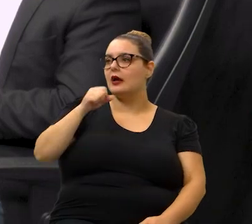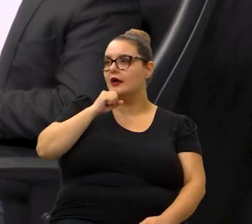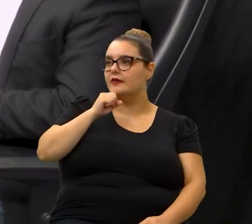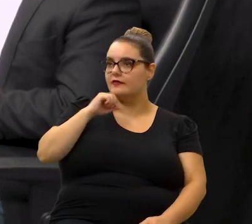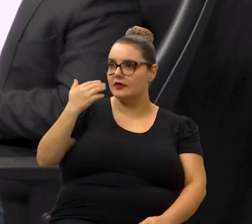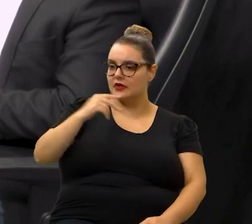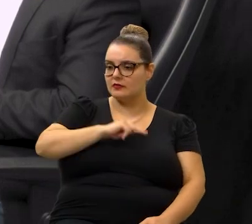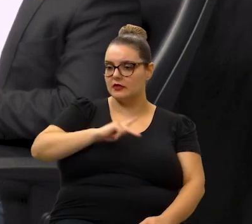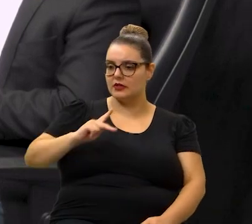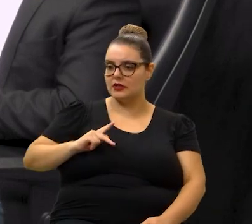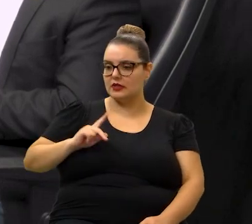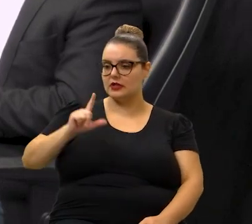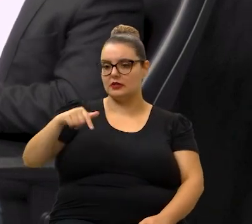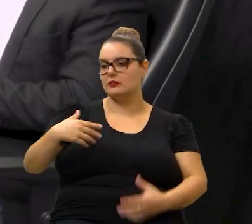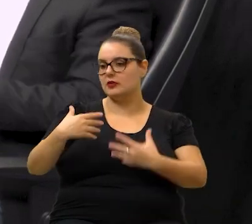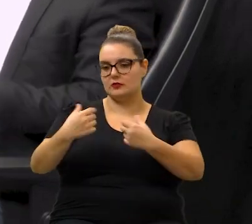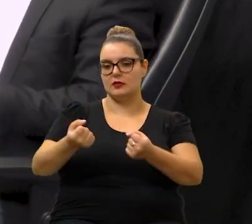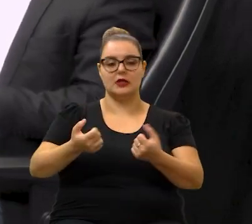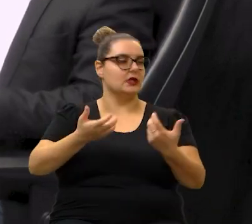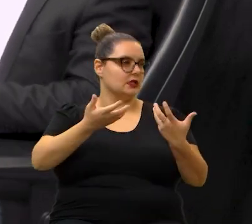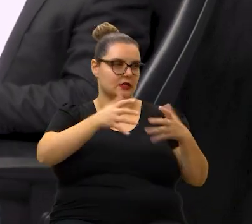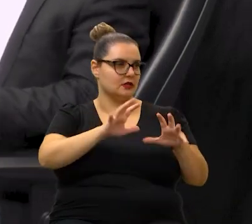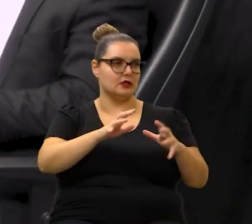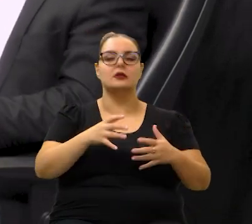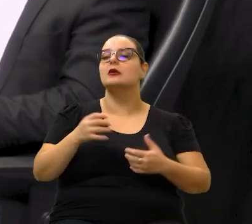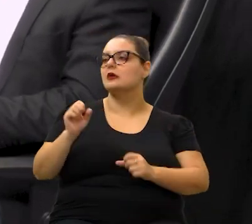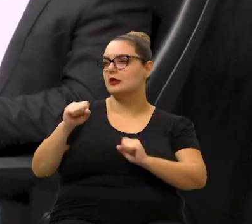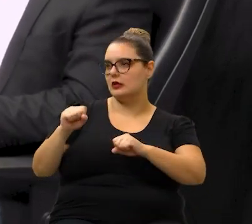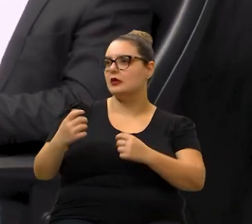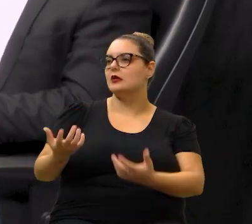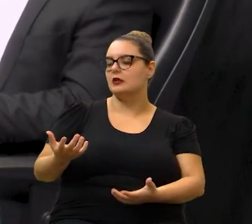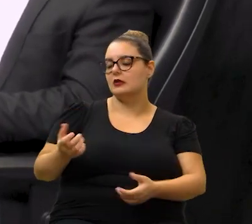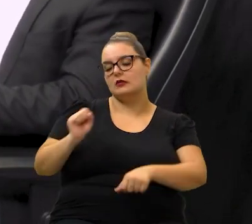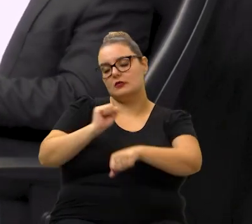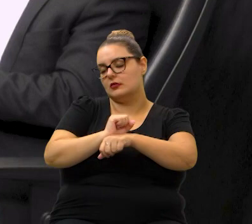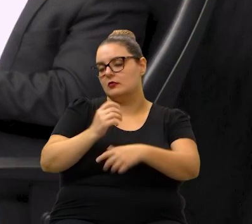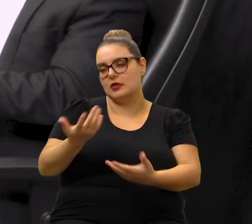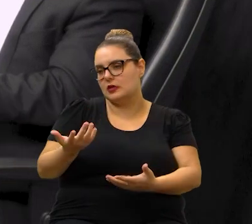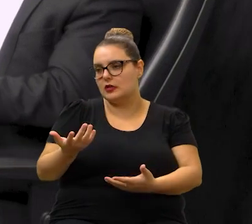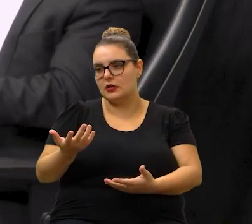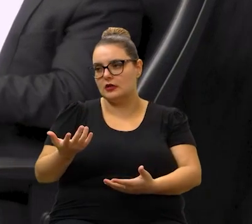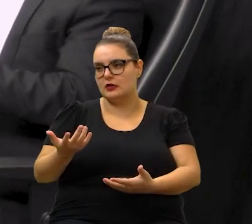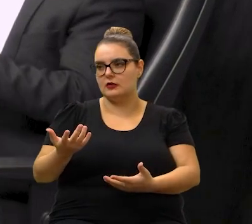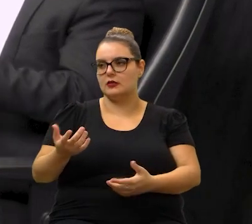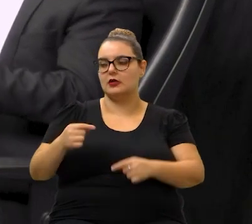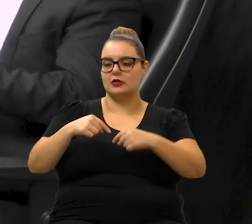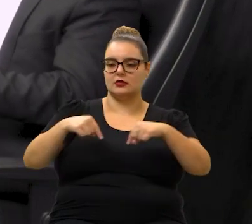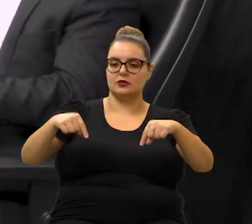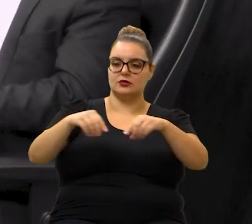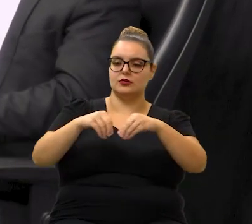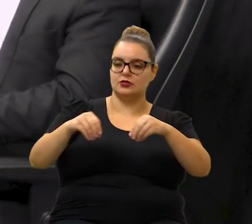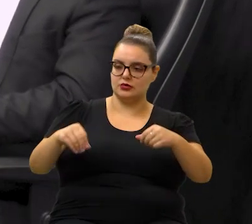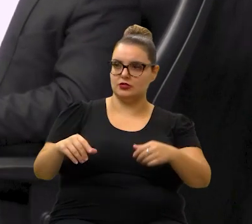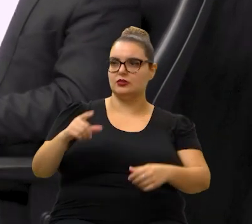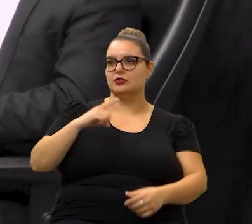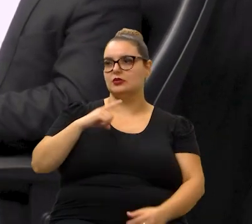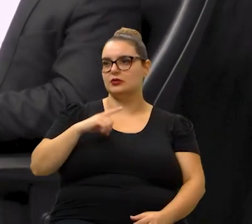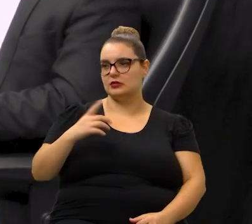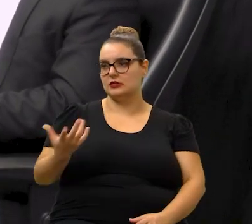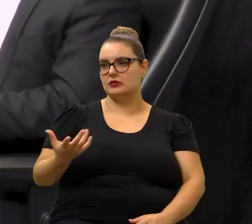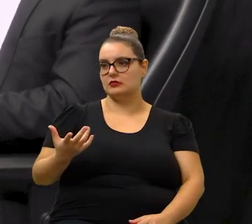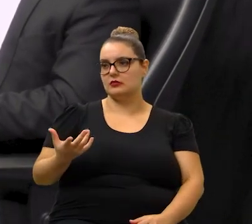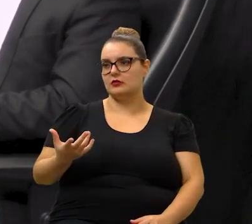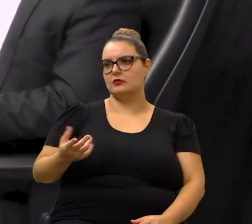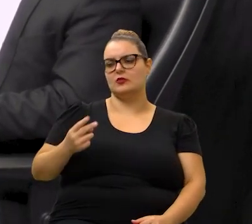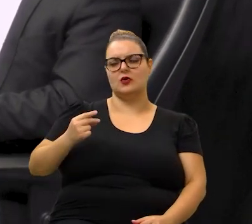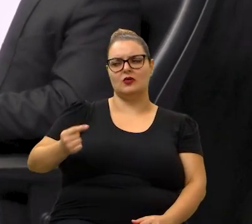depois dela ninguém tinha sumido e ela não queria mais então ficou parado tá então tava um terreno lá que o pessoal acabou né por